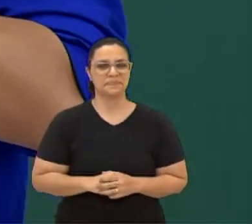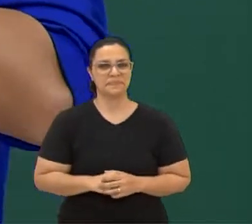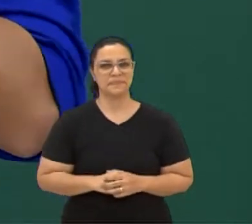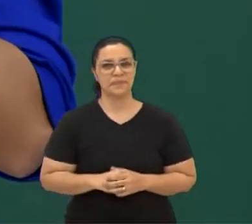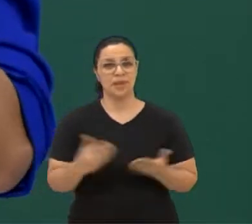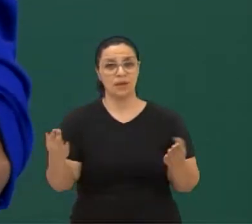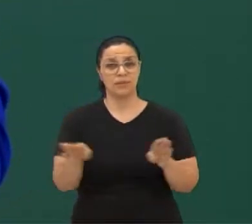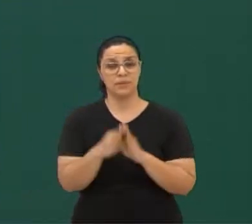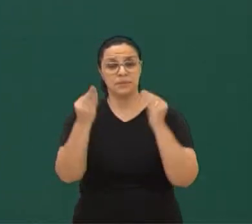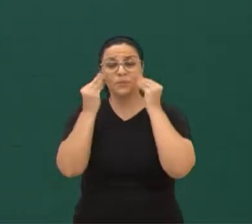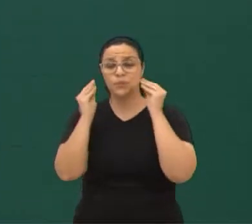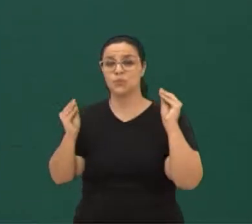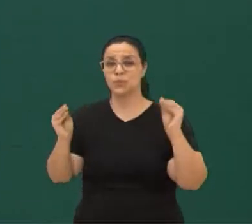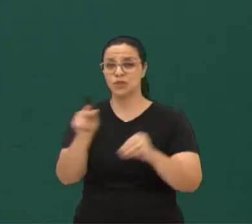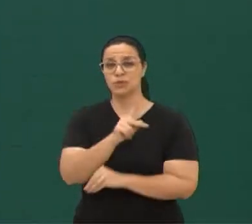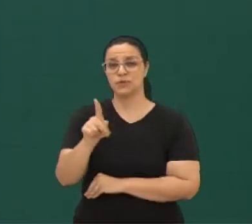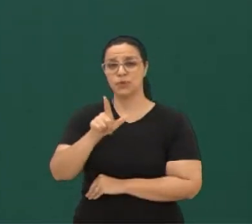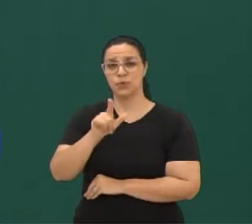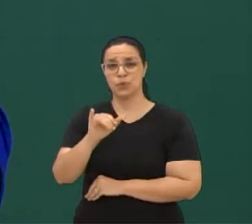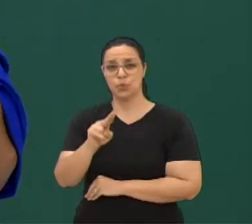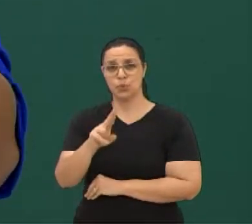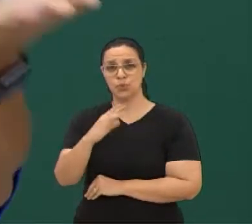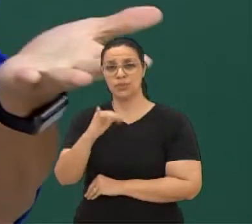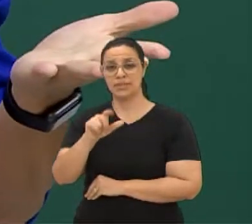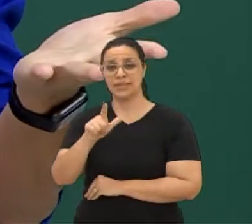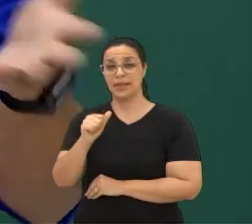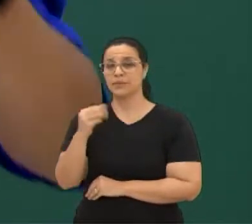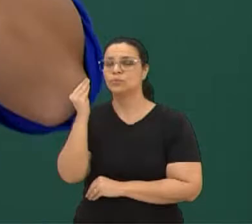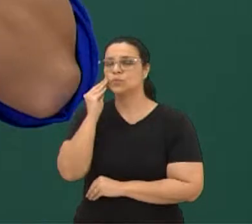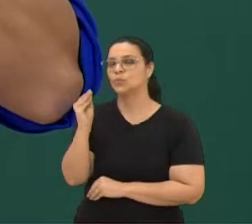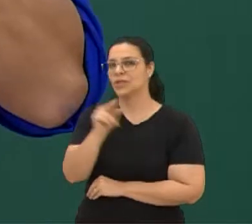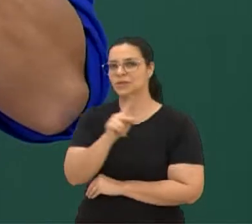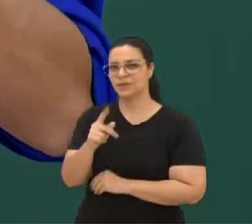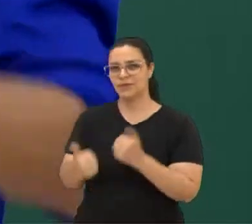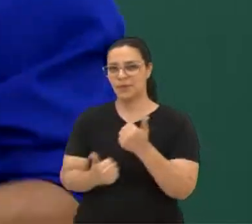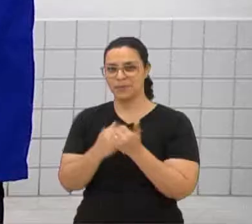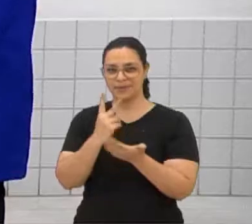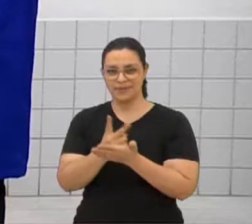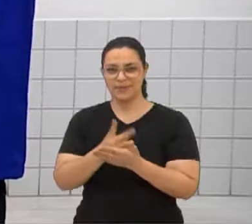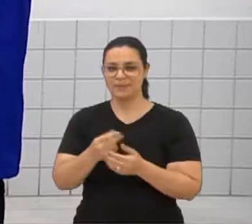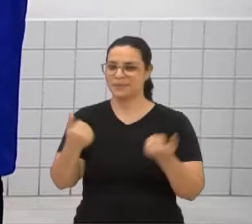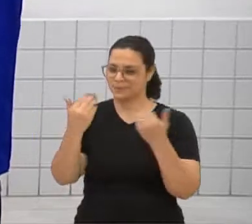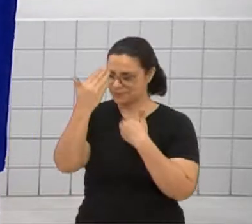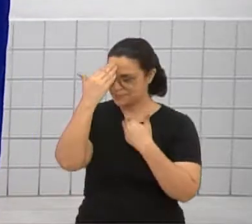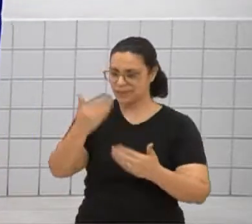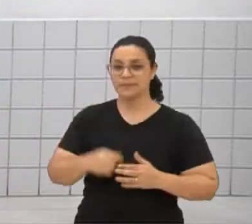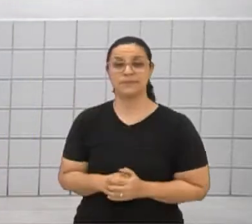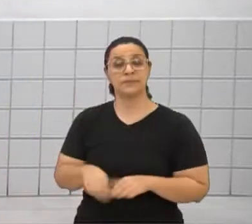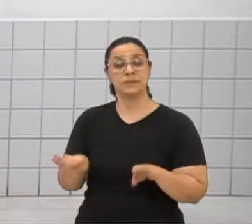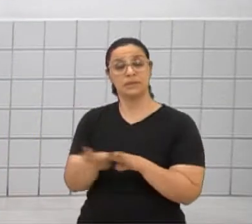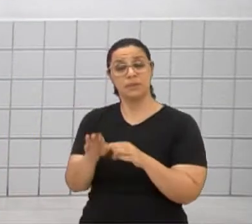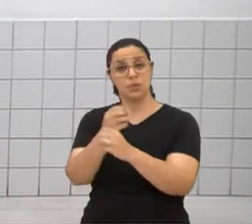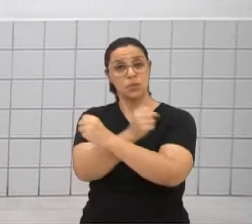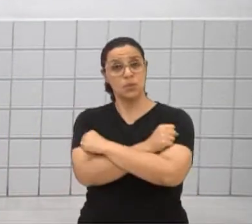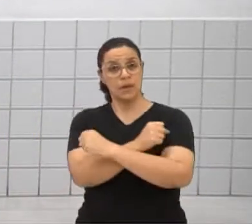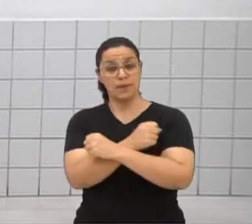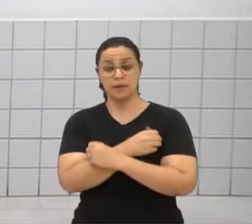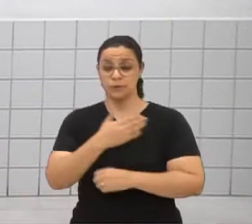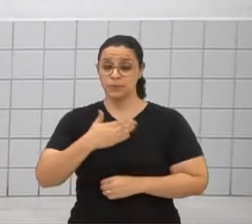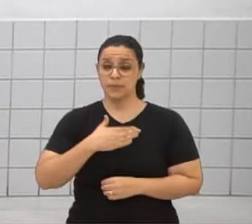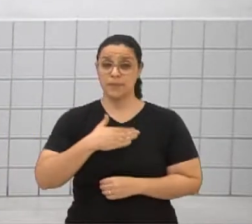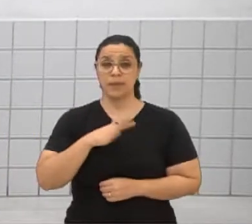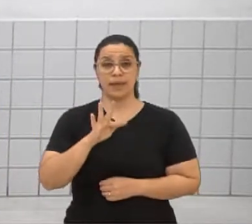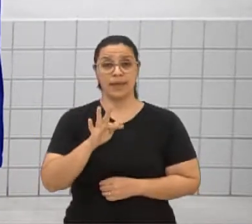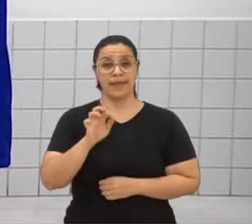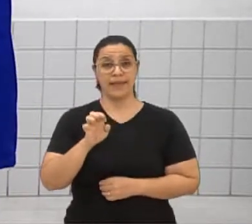mandou né Manda beijo para minha professora Lucila beijos teacher Obrigado pelo apoio sempre aí tem aqui ó manda um abraço para